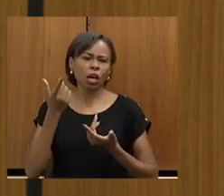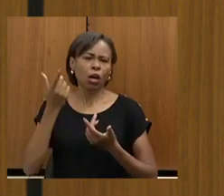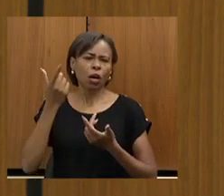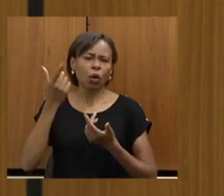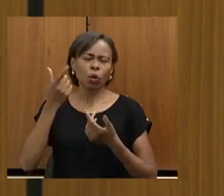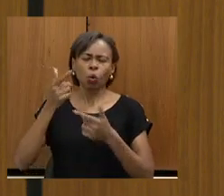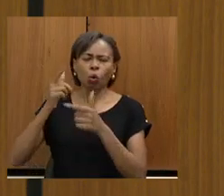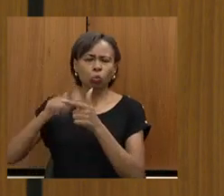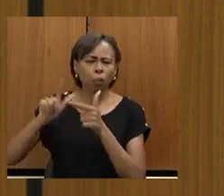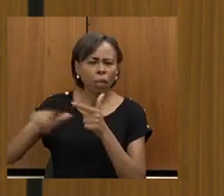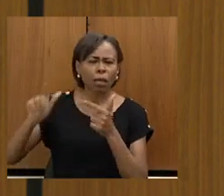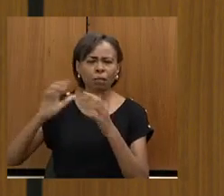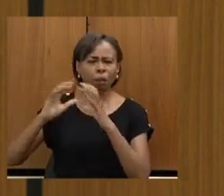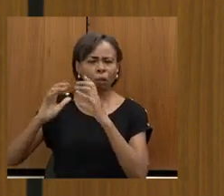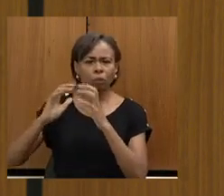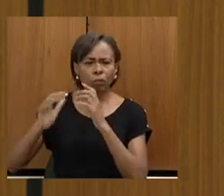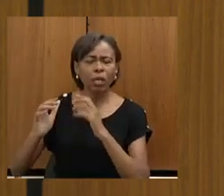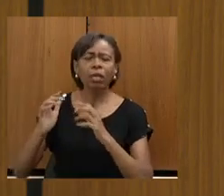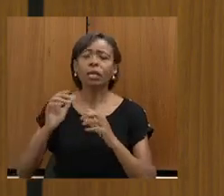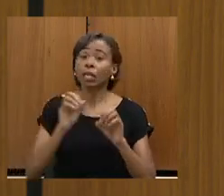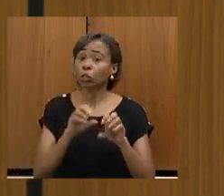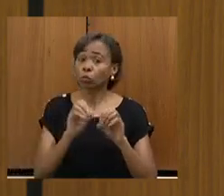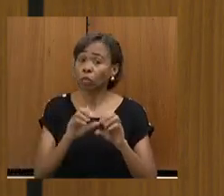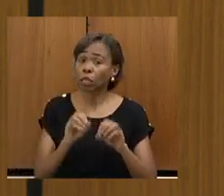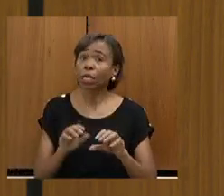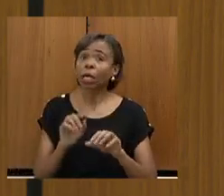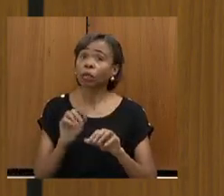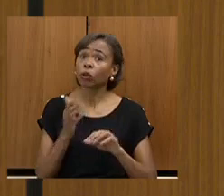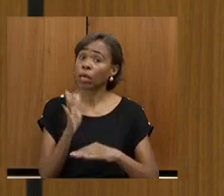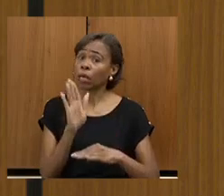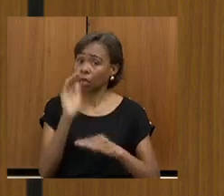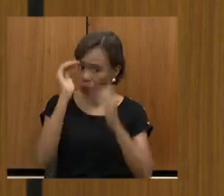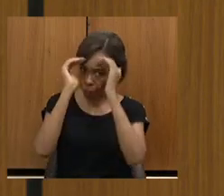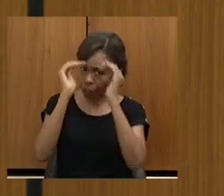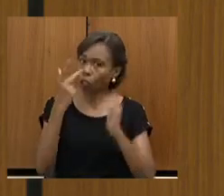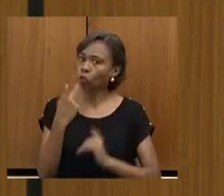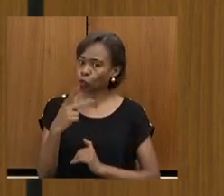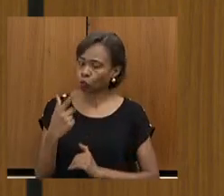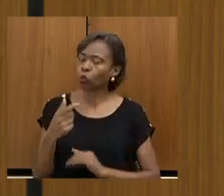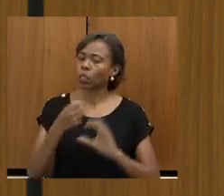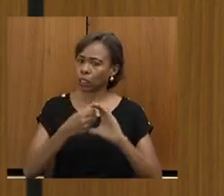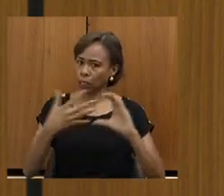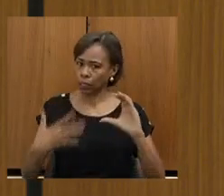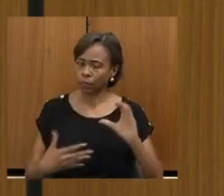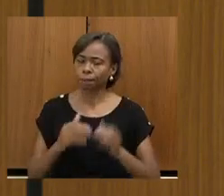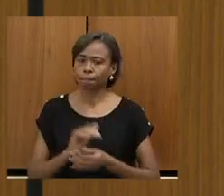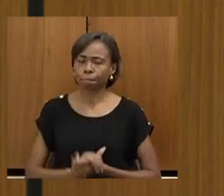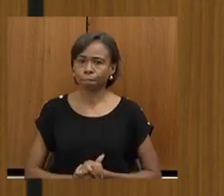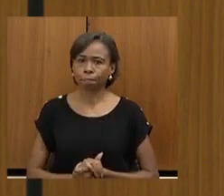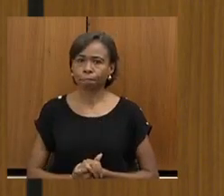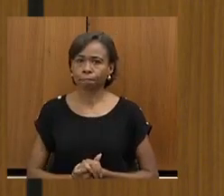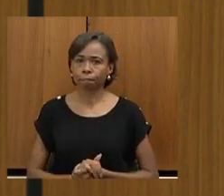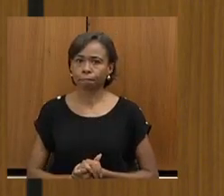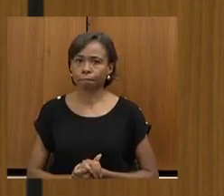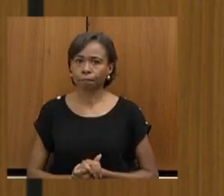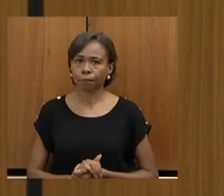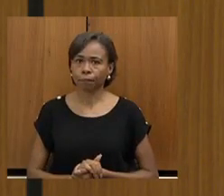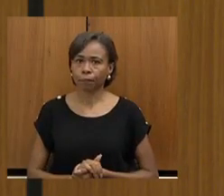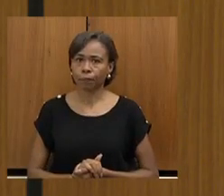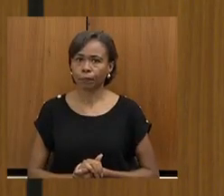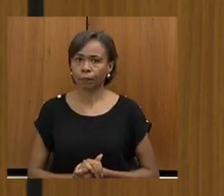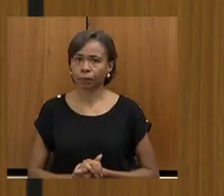apoio às suas necessidades. Eu acredito que a